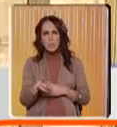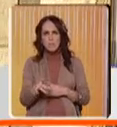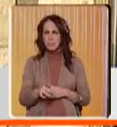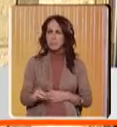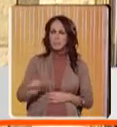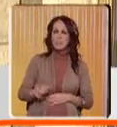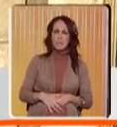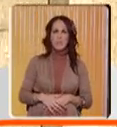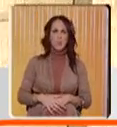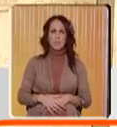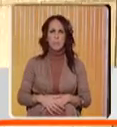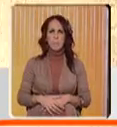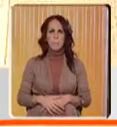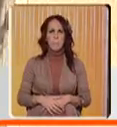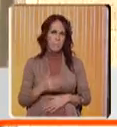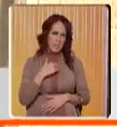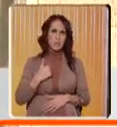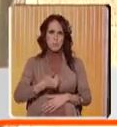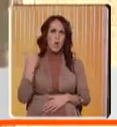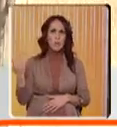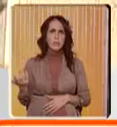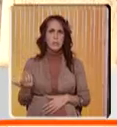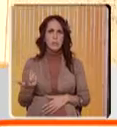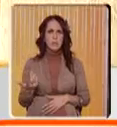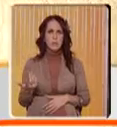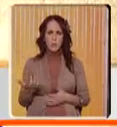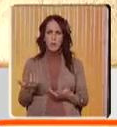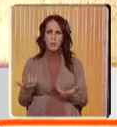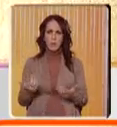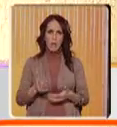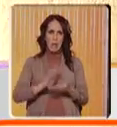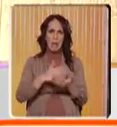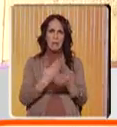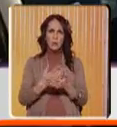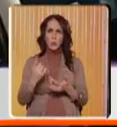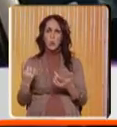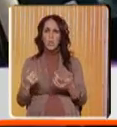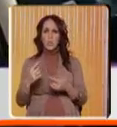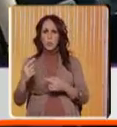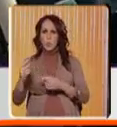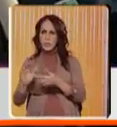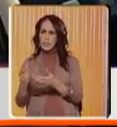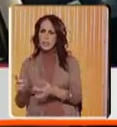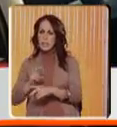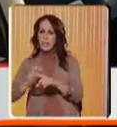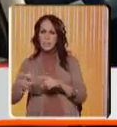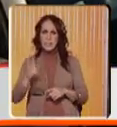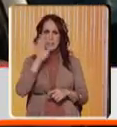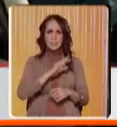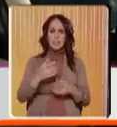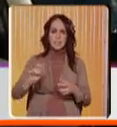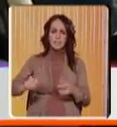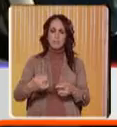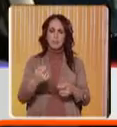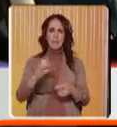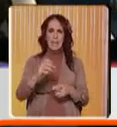Não, acho que não. Acho que são mais saudáveis do que os grelhados elétricos. Se realmente o carvão não